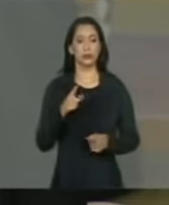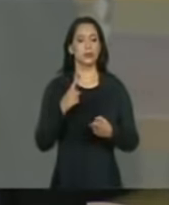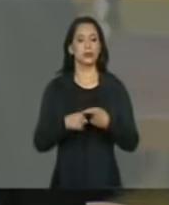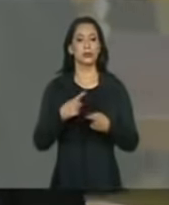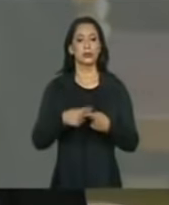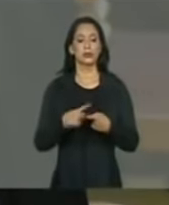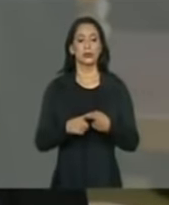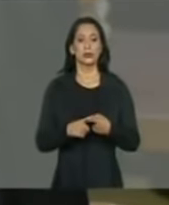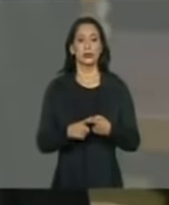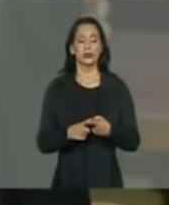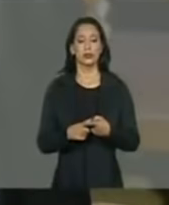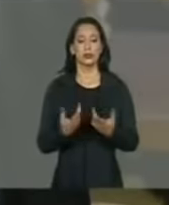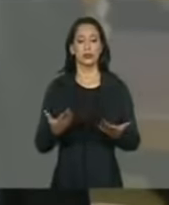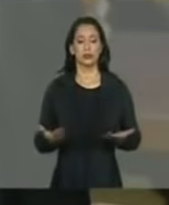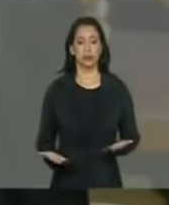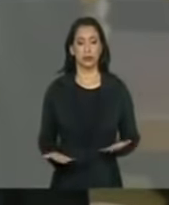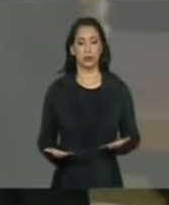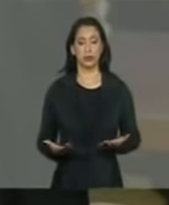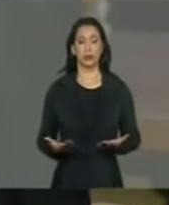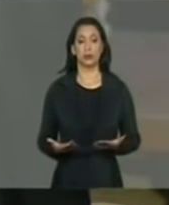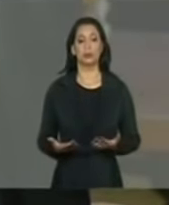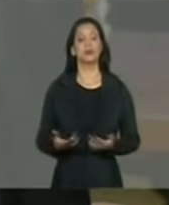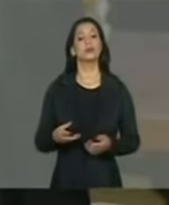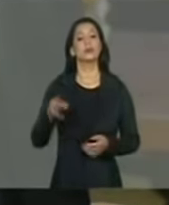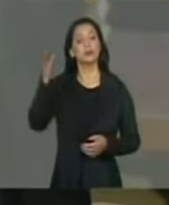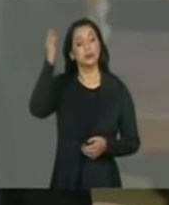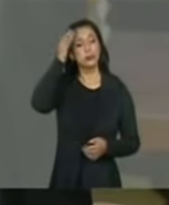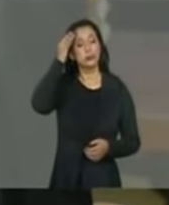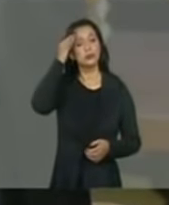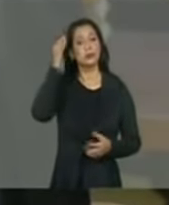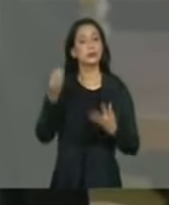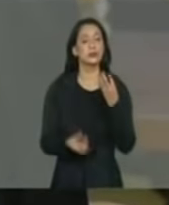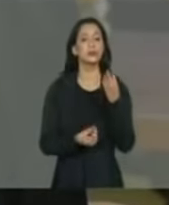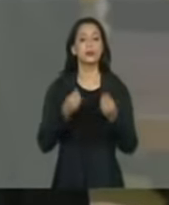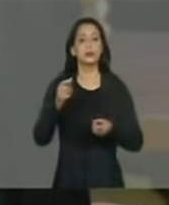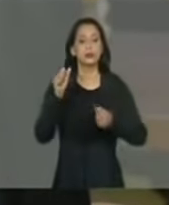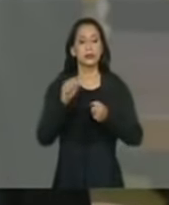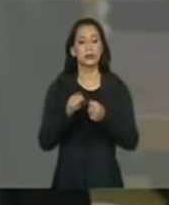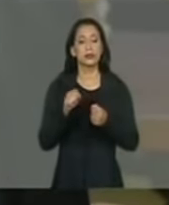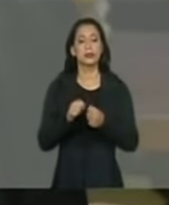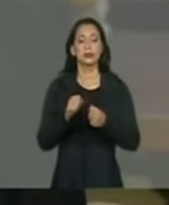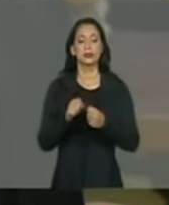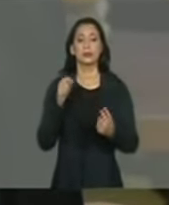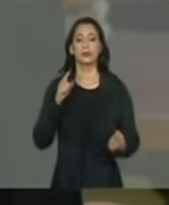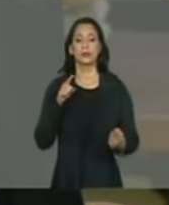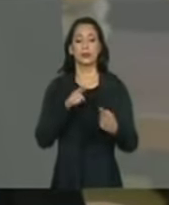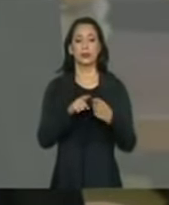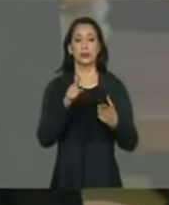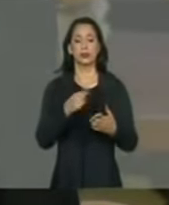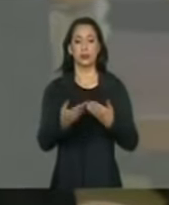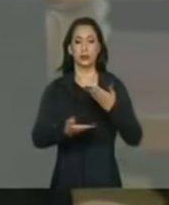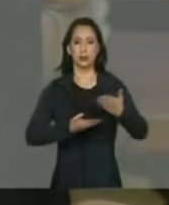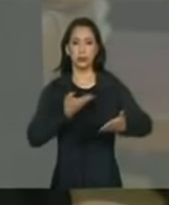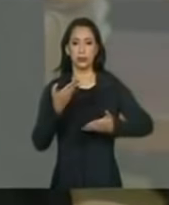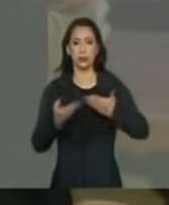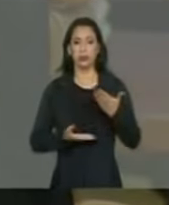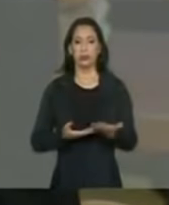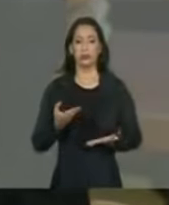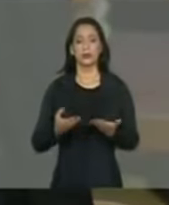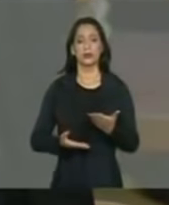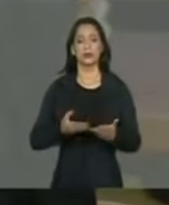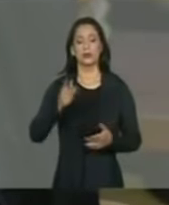polissêmico apoio de ser entendida como locução designativo da relação de pessoas já